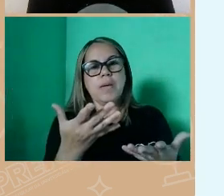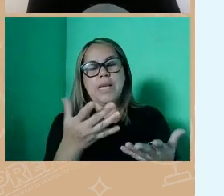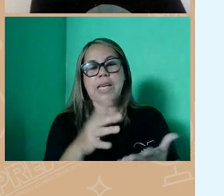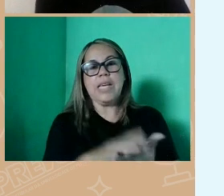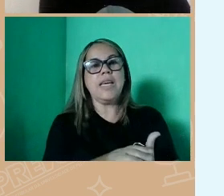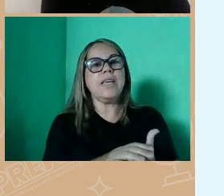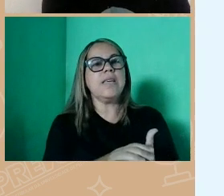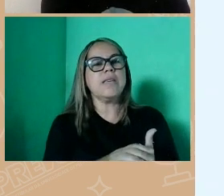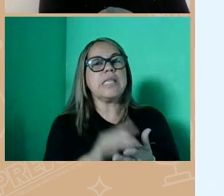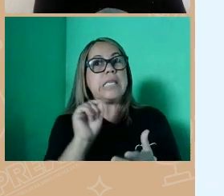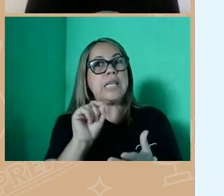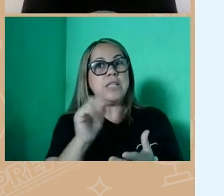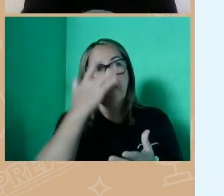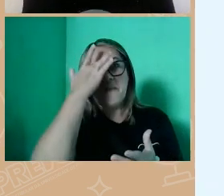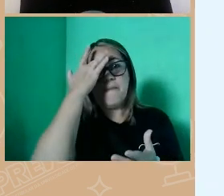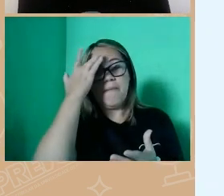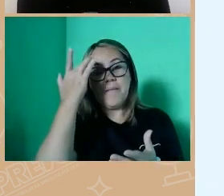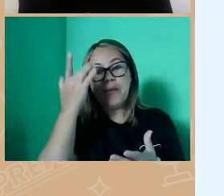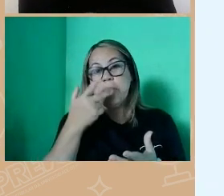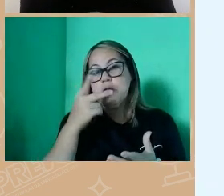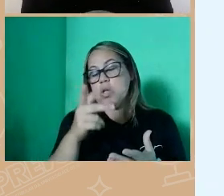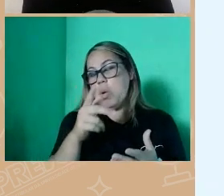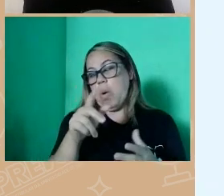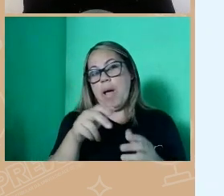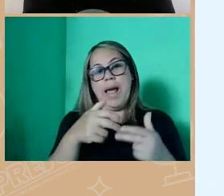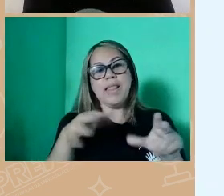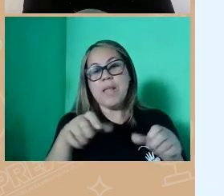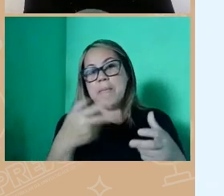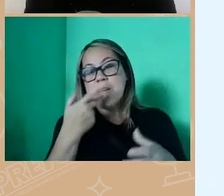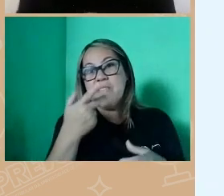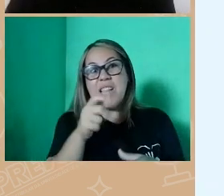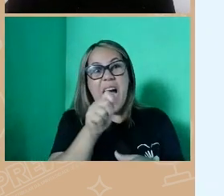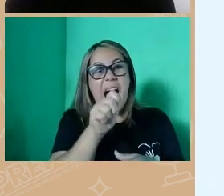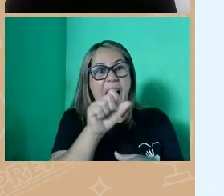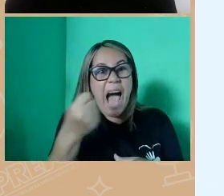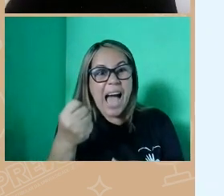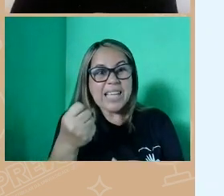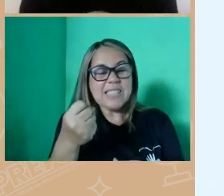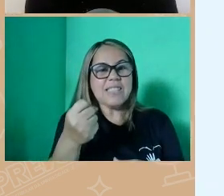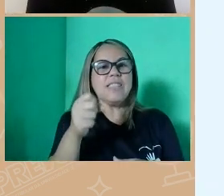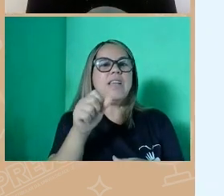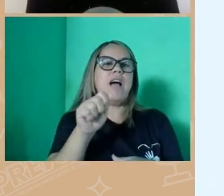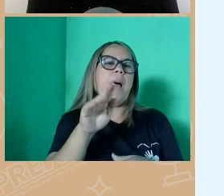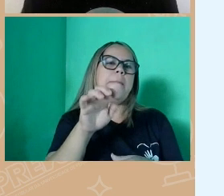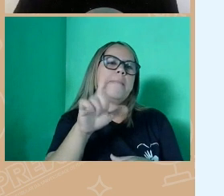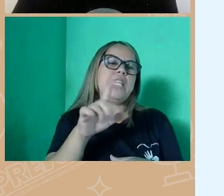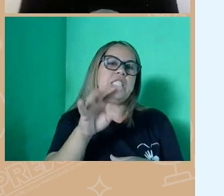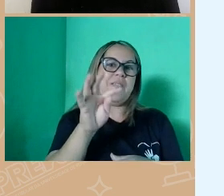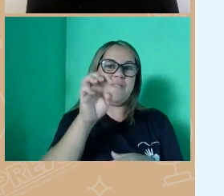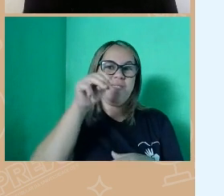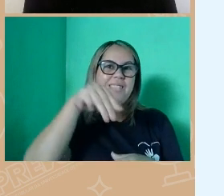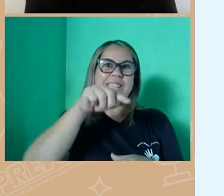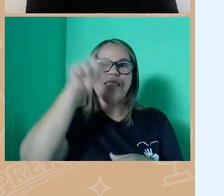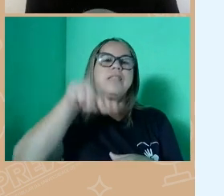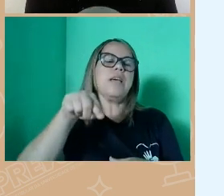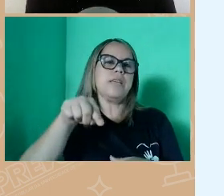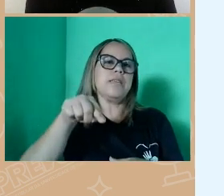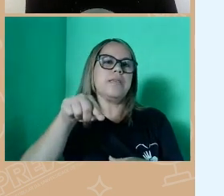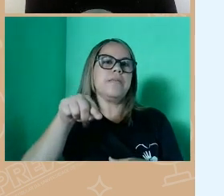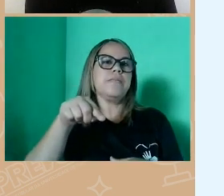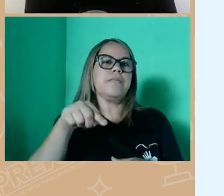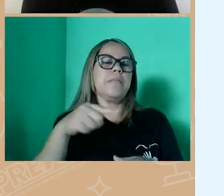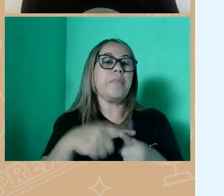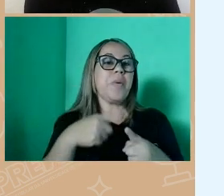de quem a gente está falando é plural. Então, as abelhas rainhas têm, esse tem aí, vai ter um acento,